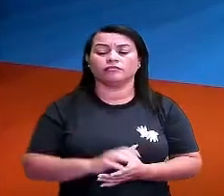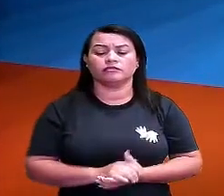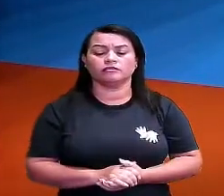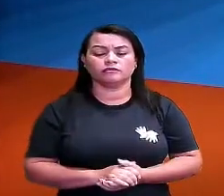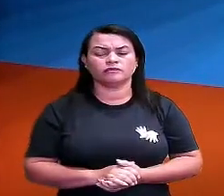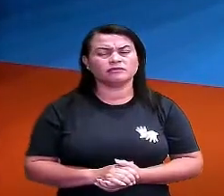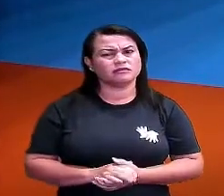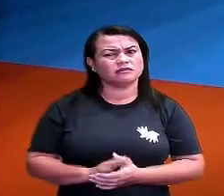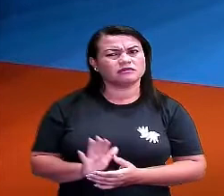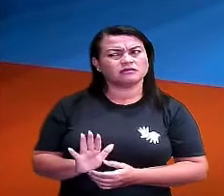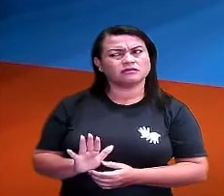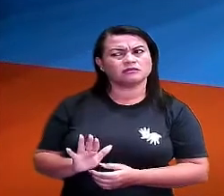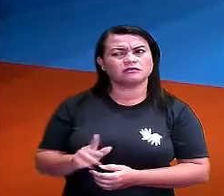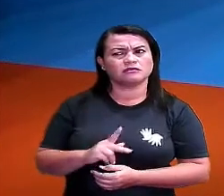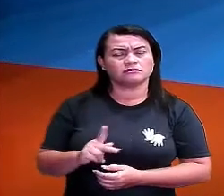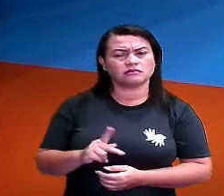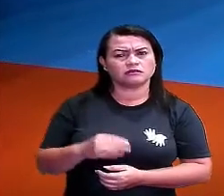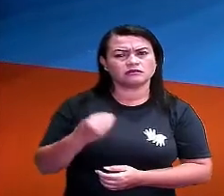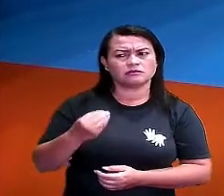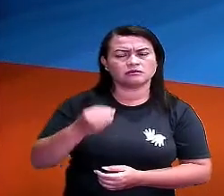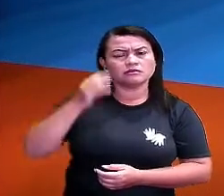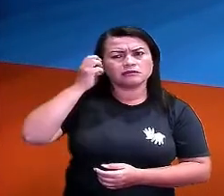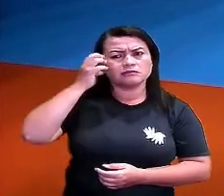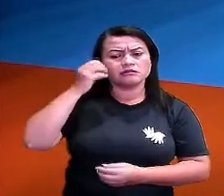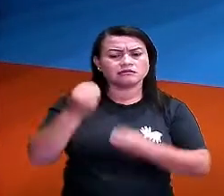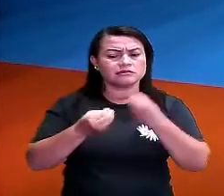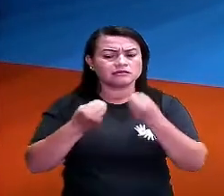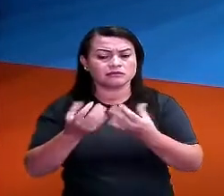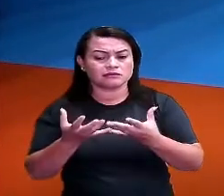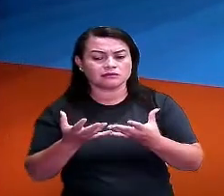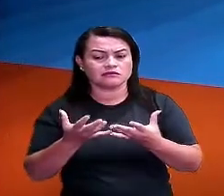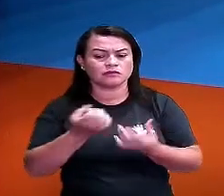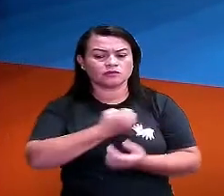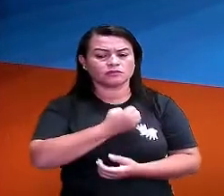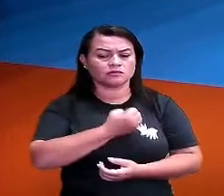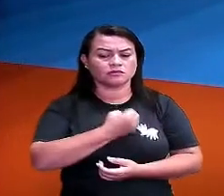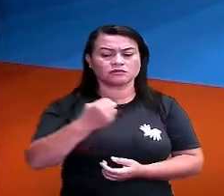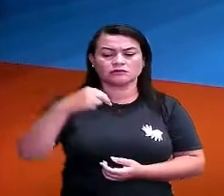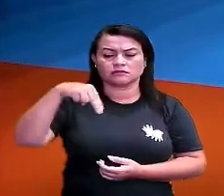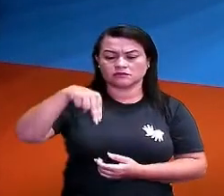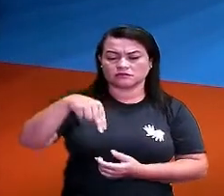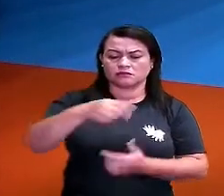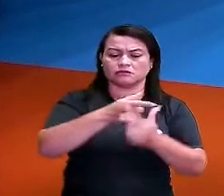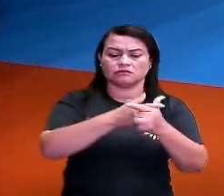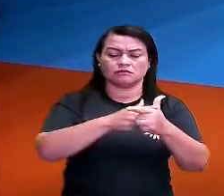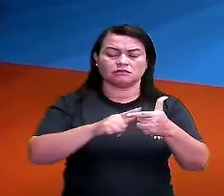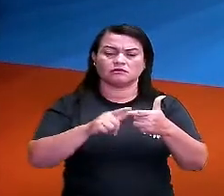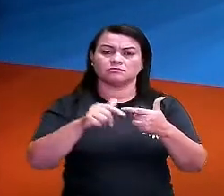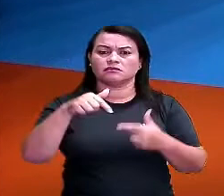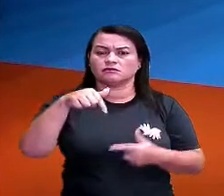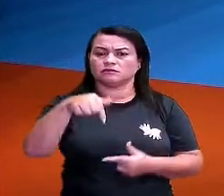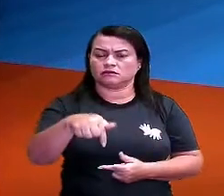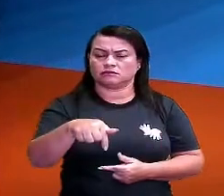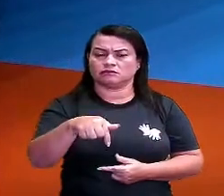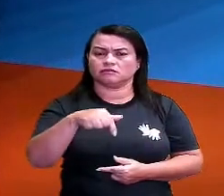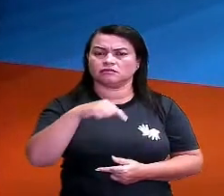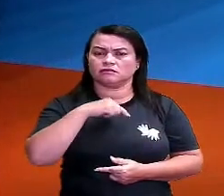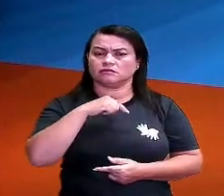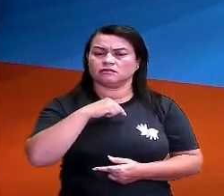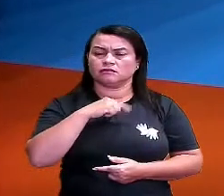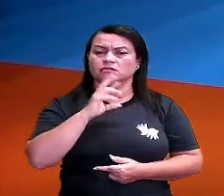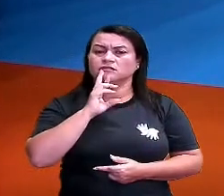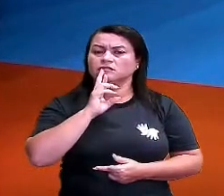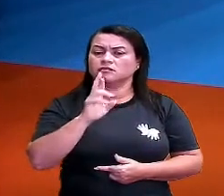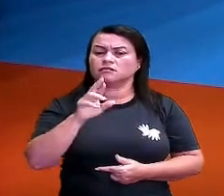Opa, professora, me pegou. Um número natural, que eu não sei quem é, ao ser dividido por 7, vai resultar o